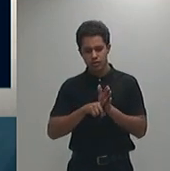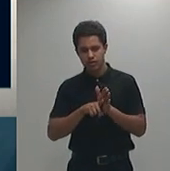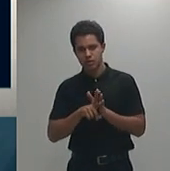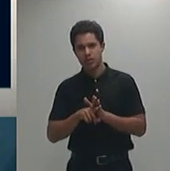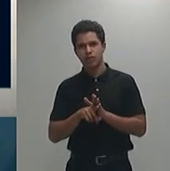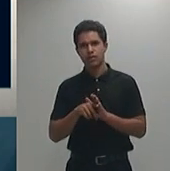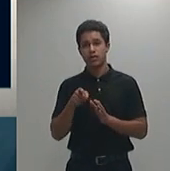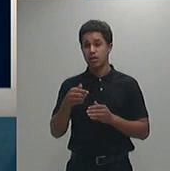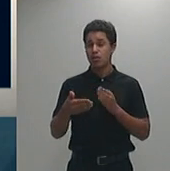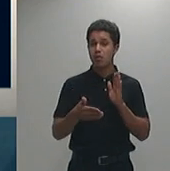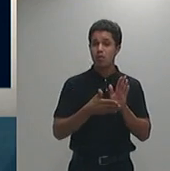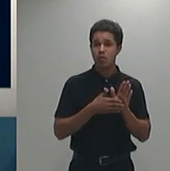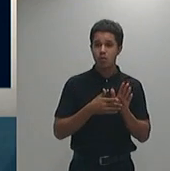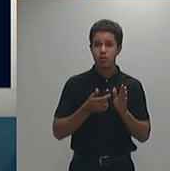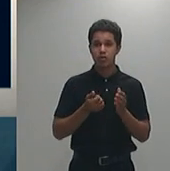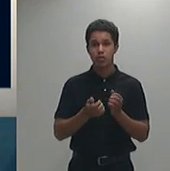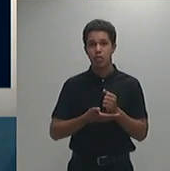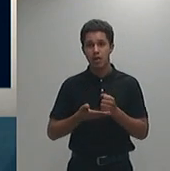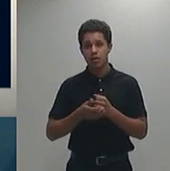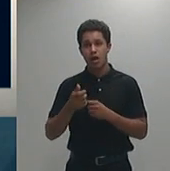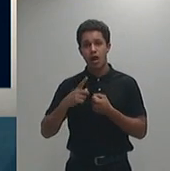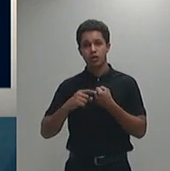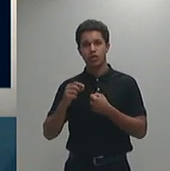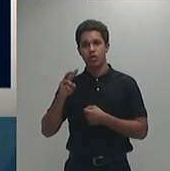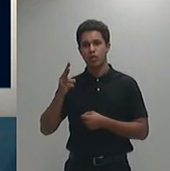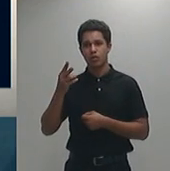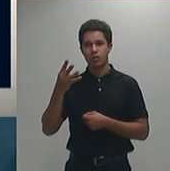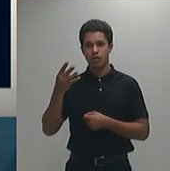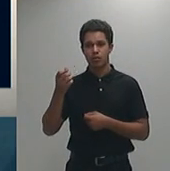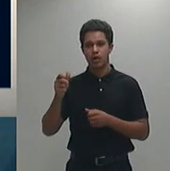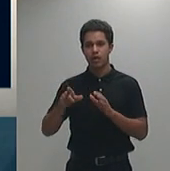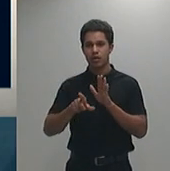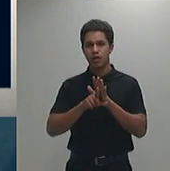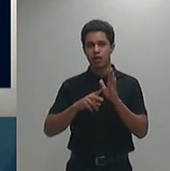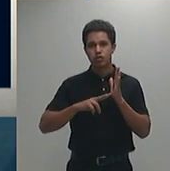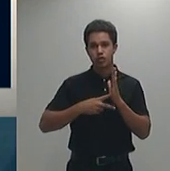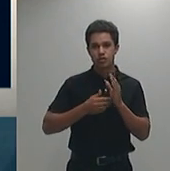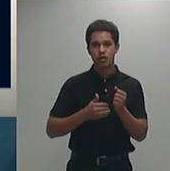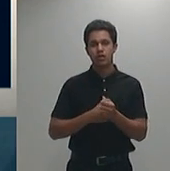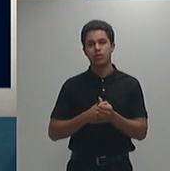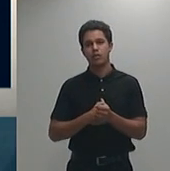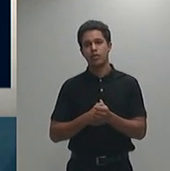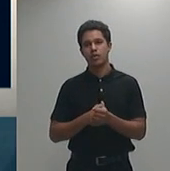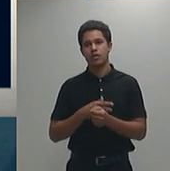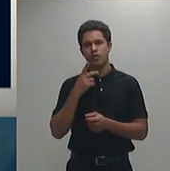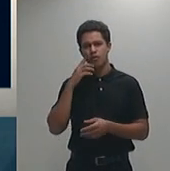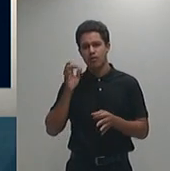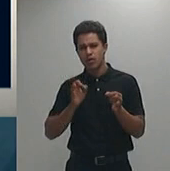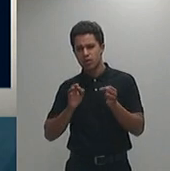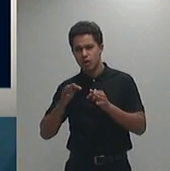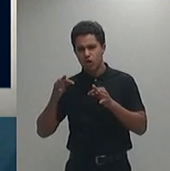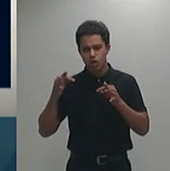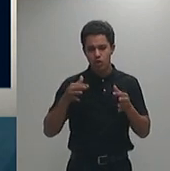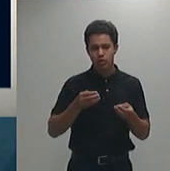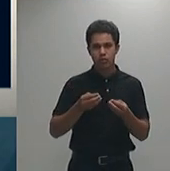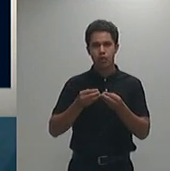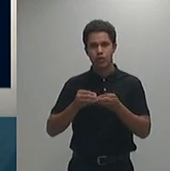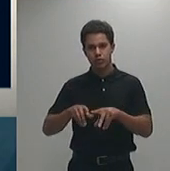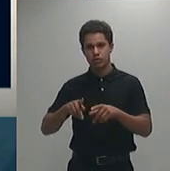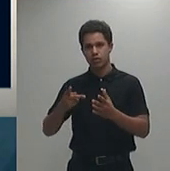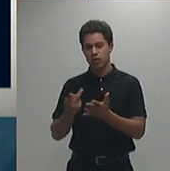Com base no artigo 246 da da Lei das sociedades anônimas obter a reparação de todos os danos causados a j